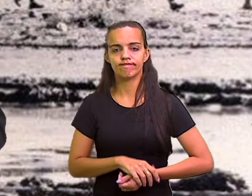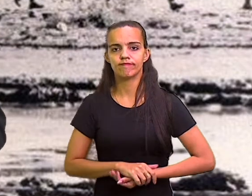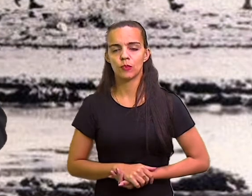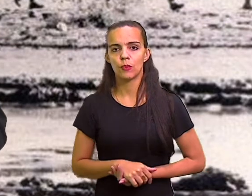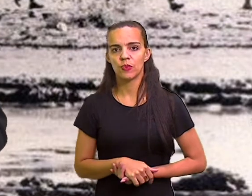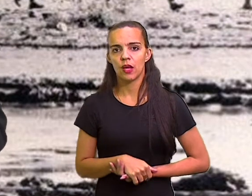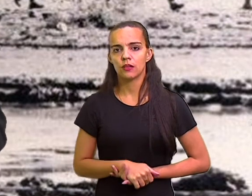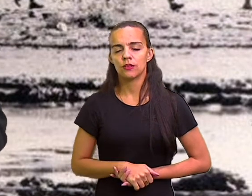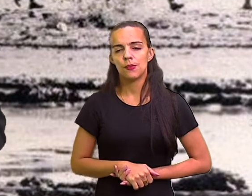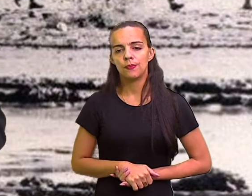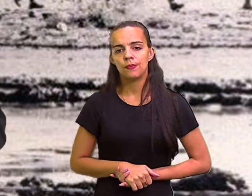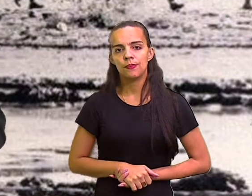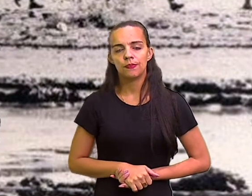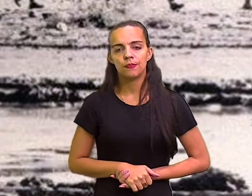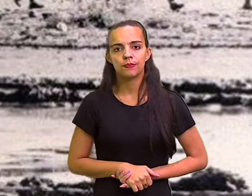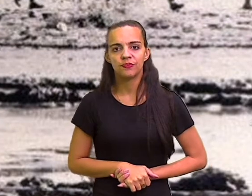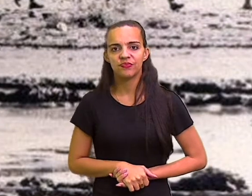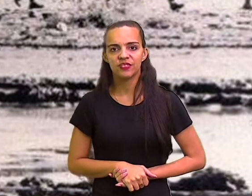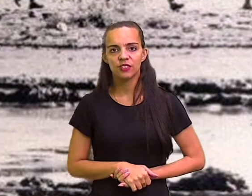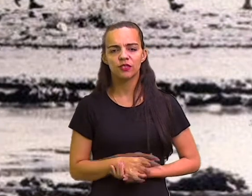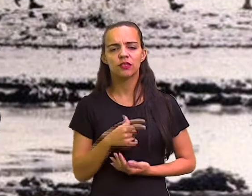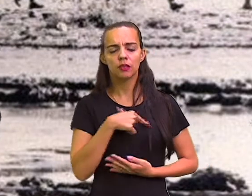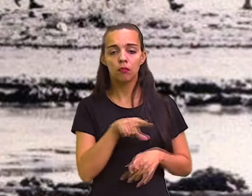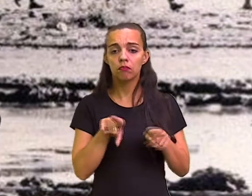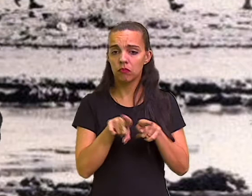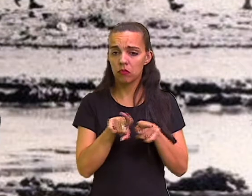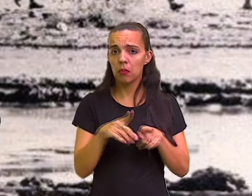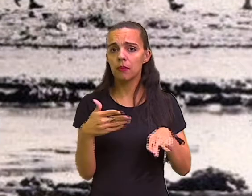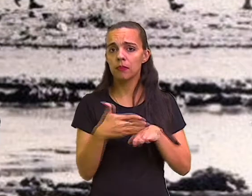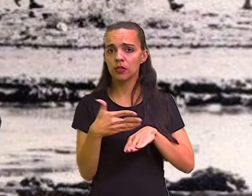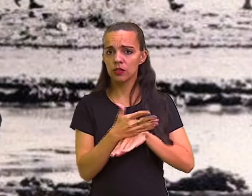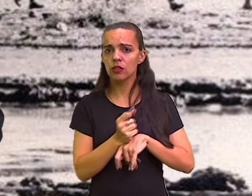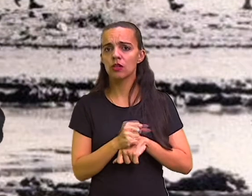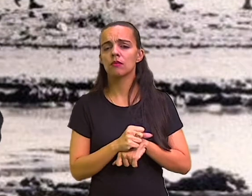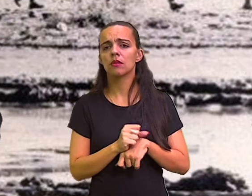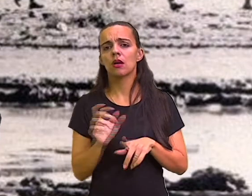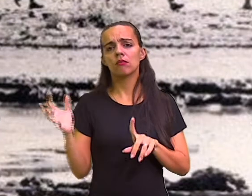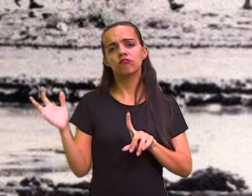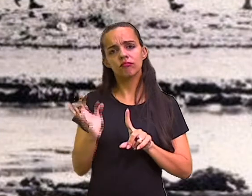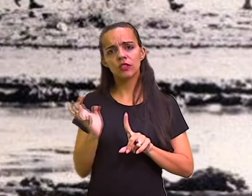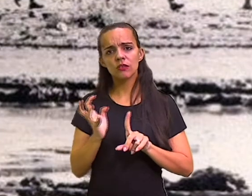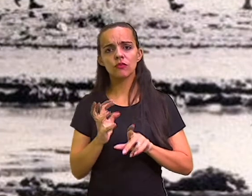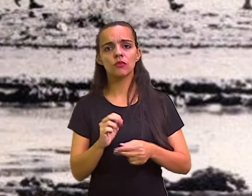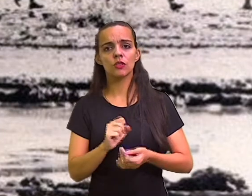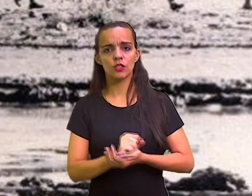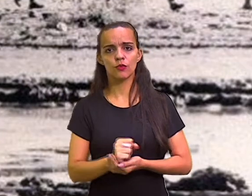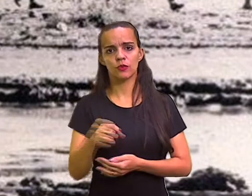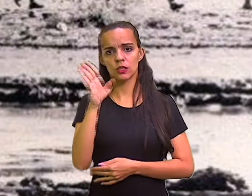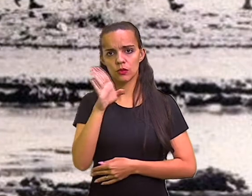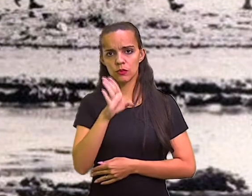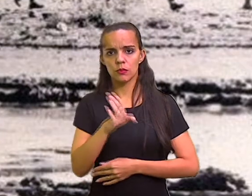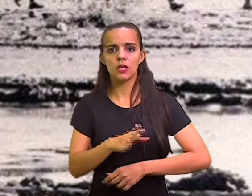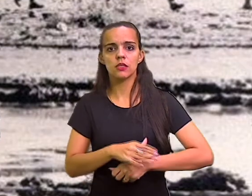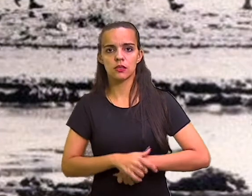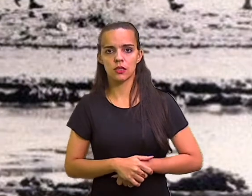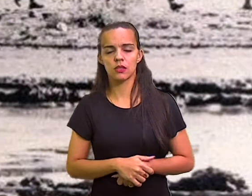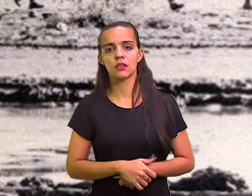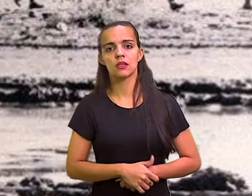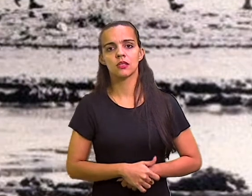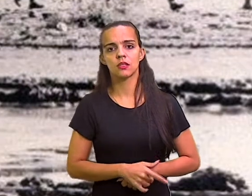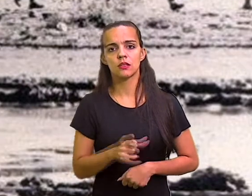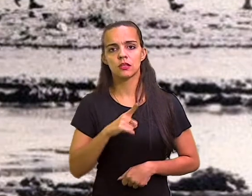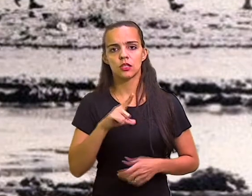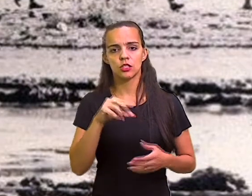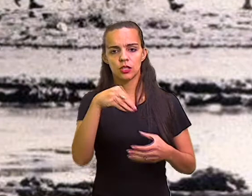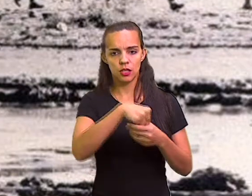né, dessa comunidade. Então, faz parte, juntamente do Brasil,